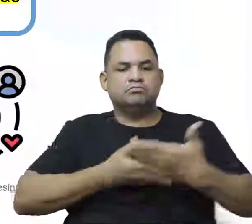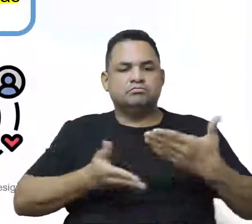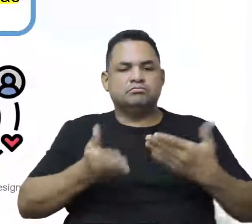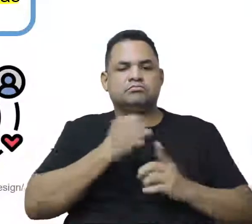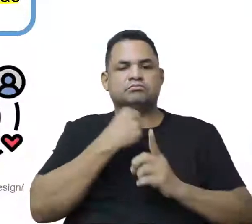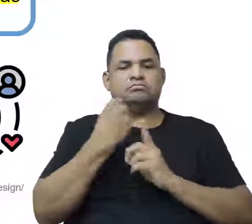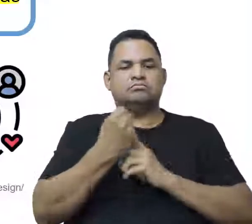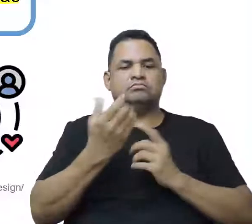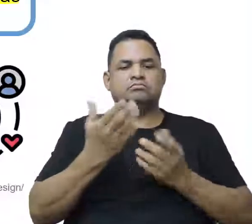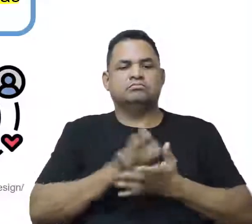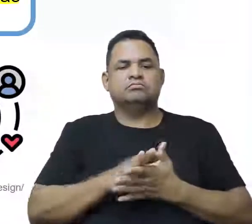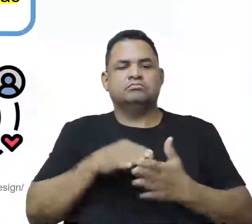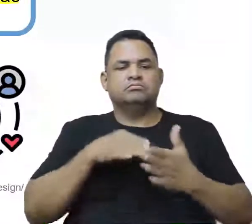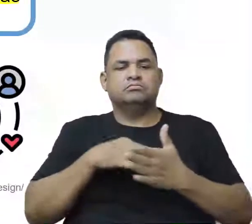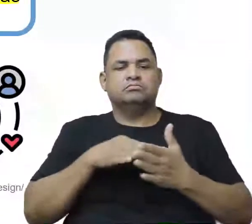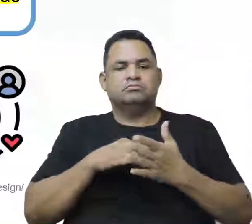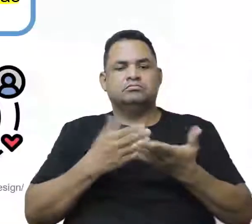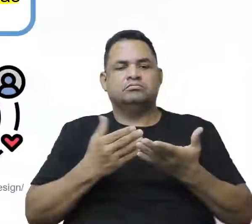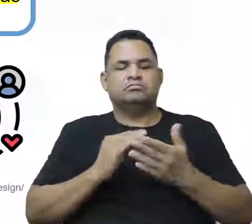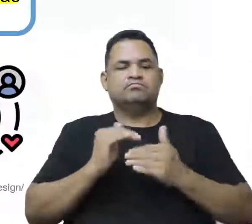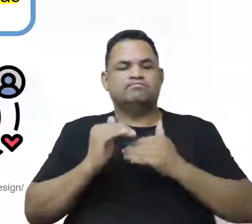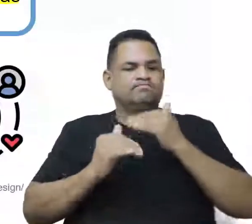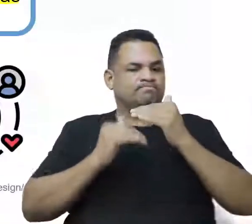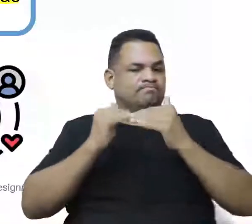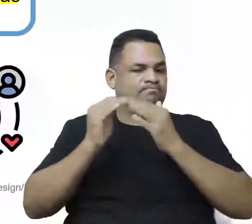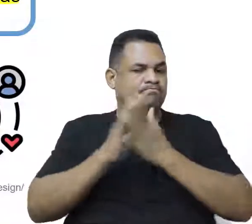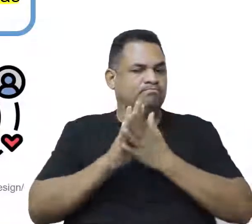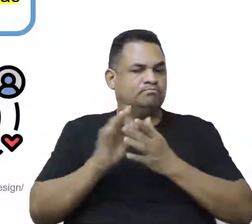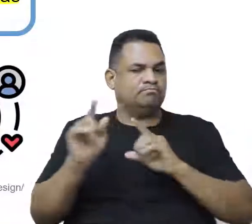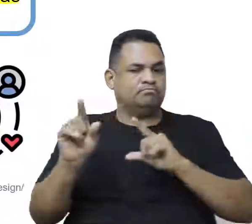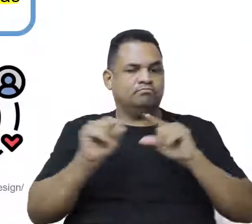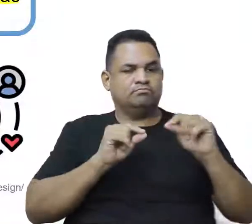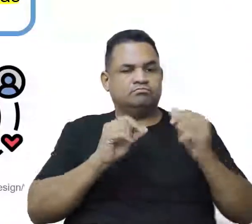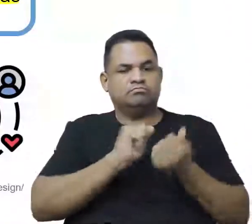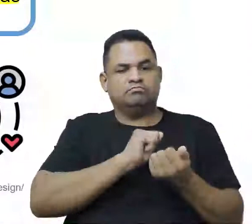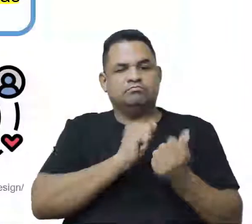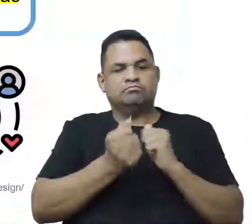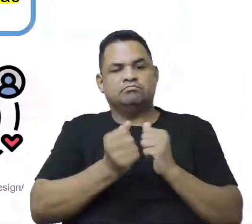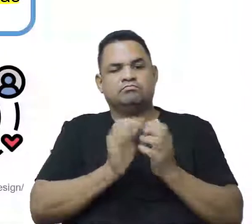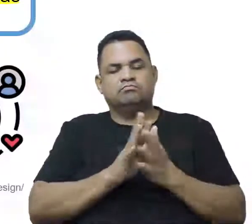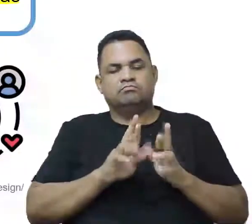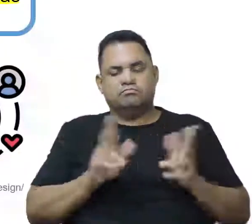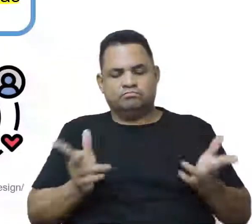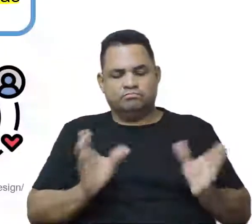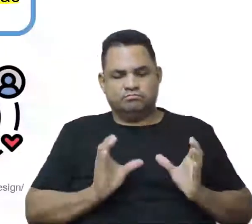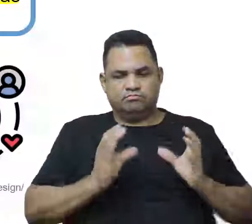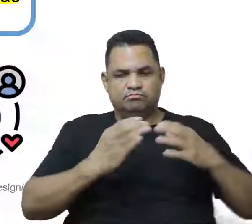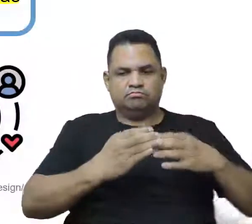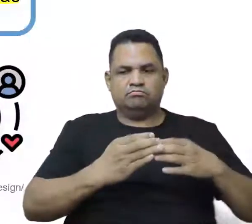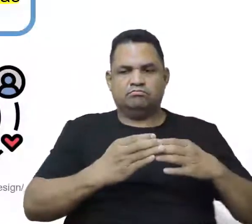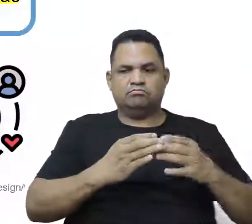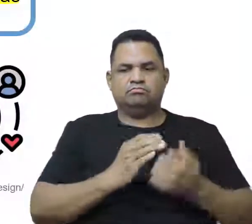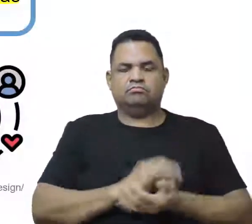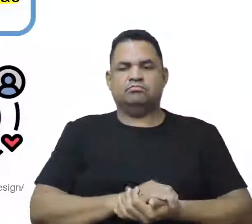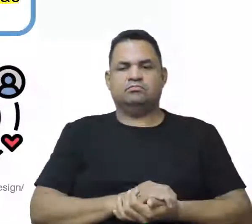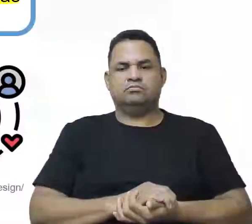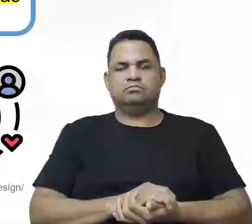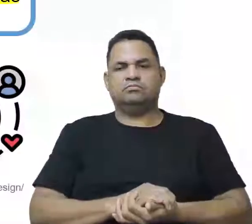social, considerando os limites de desempenho e as alternativas de adaptação para